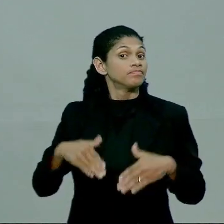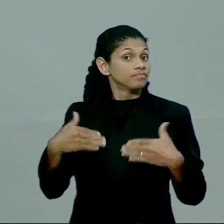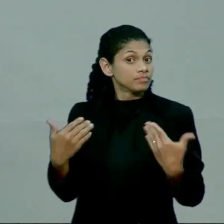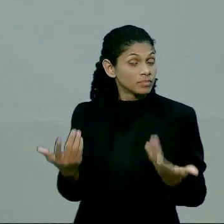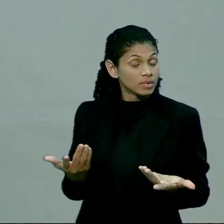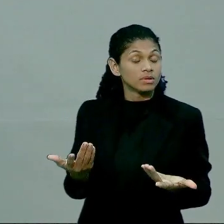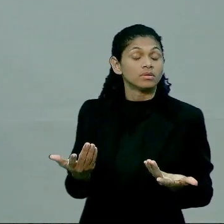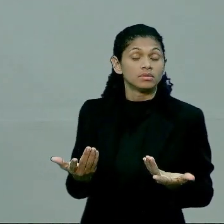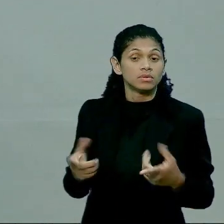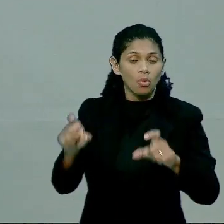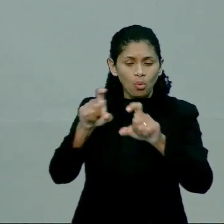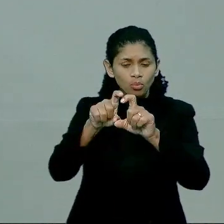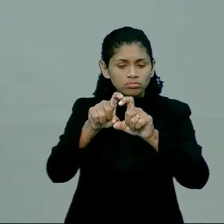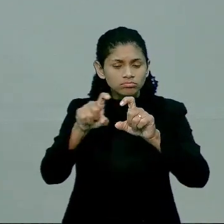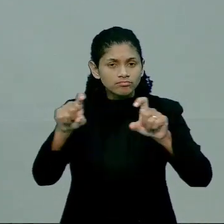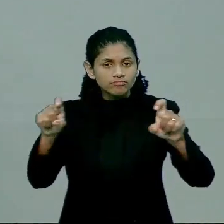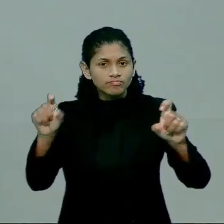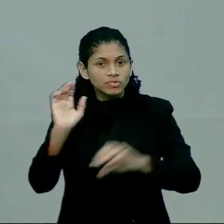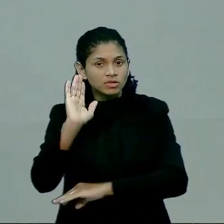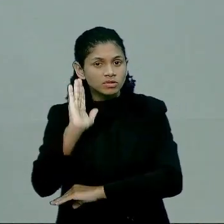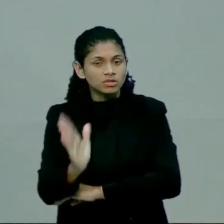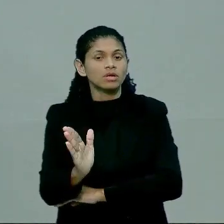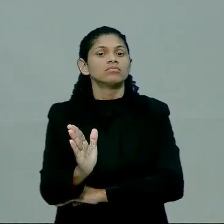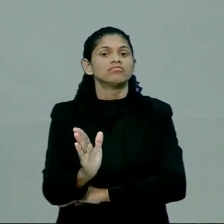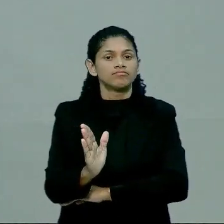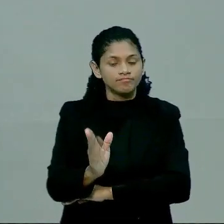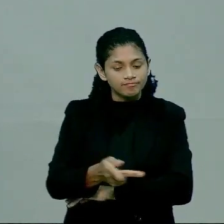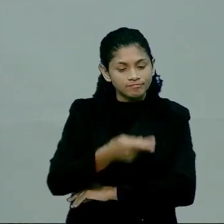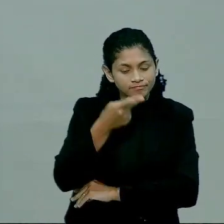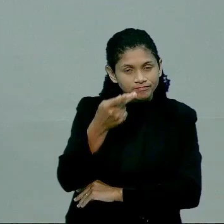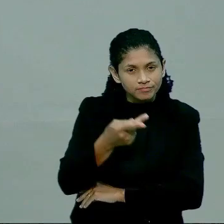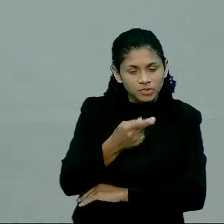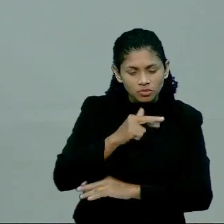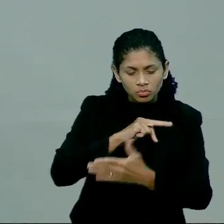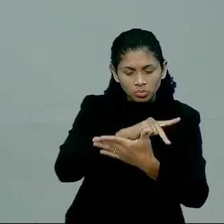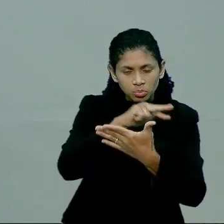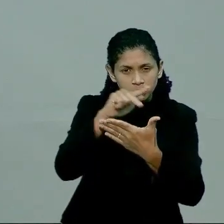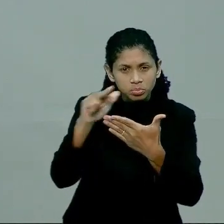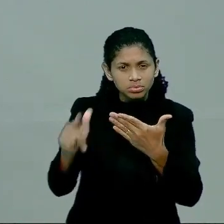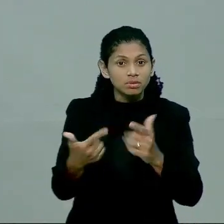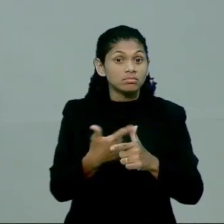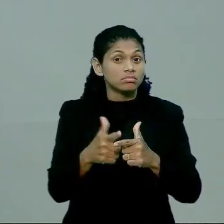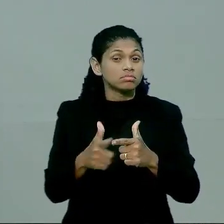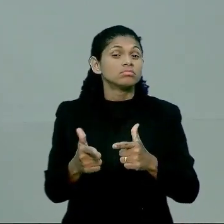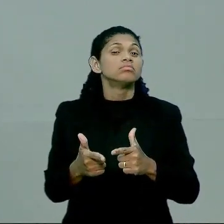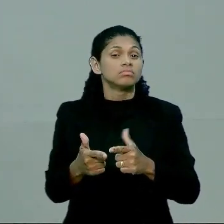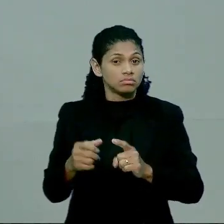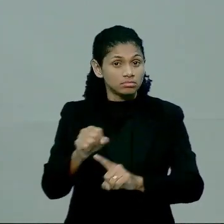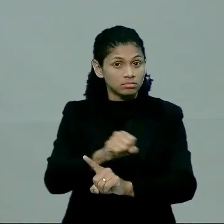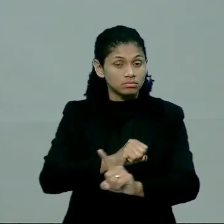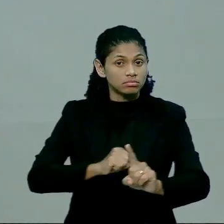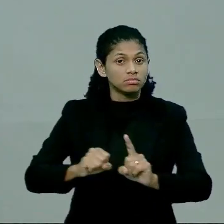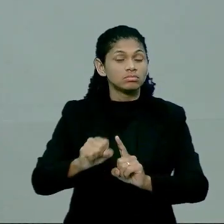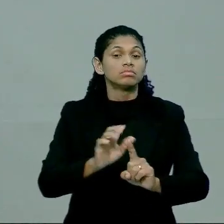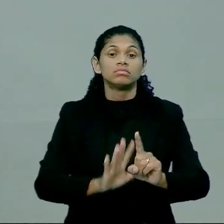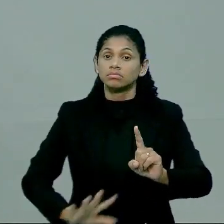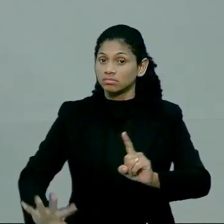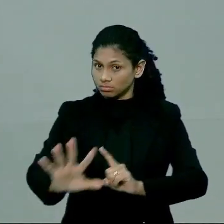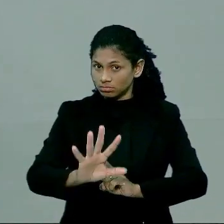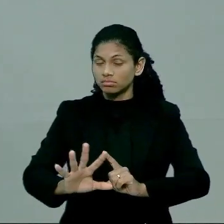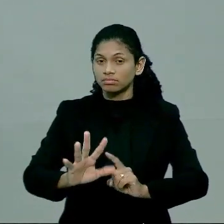fazer nenhuma numeração de várias mazelas sociais então Possivelmente essas mazelas sociais